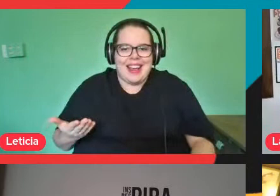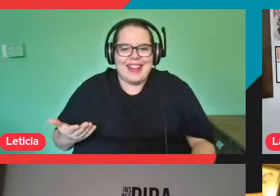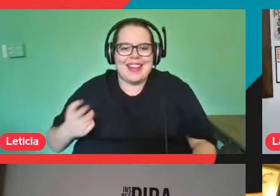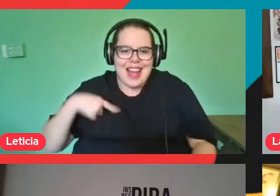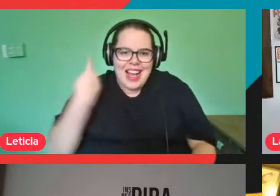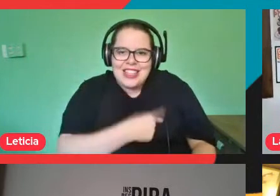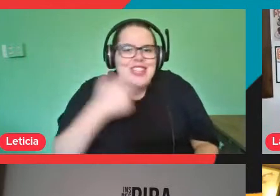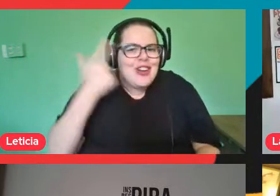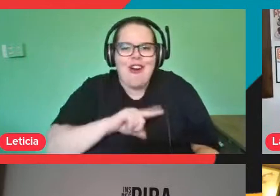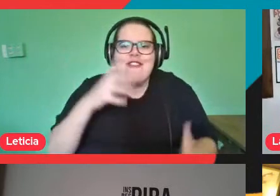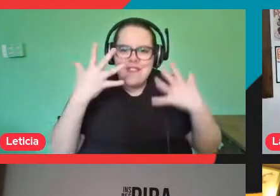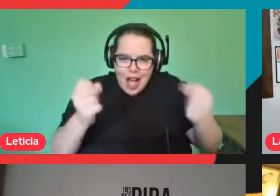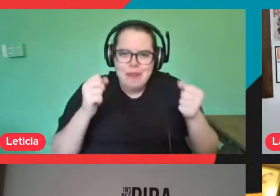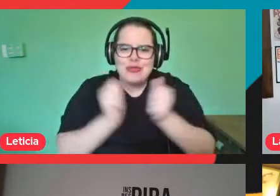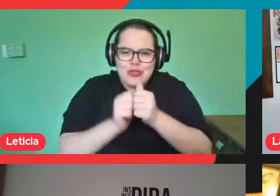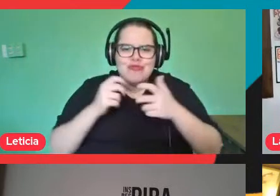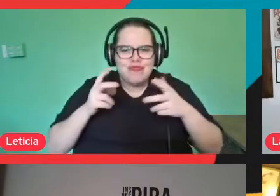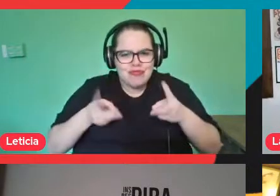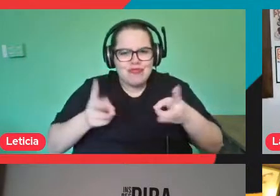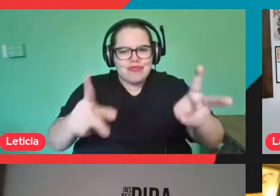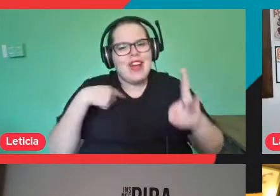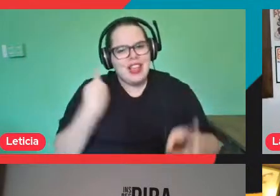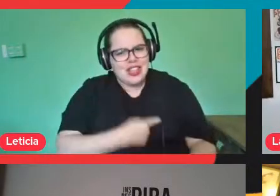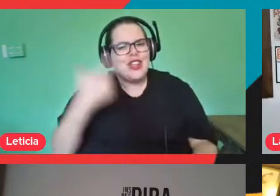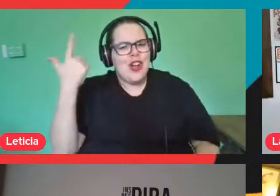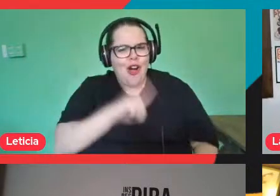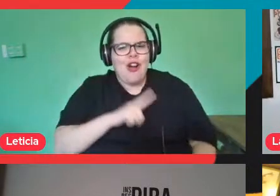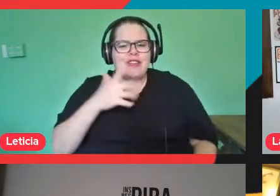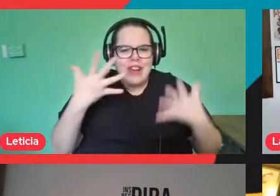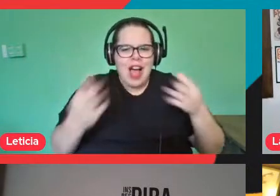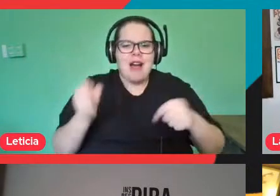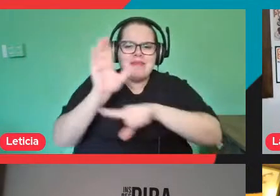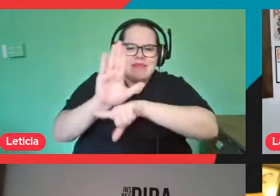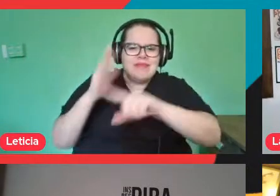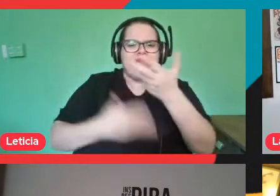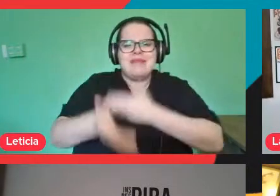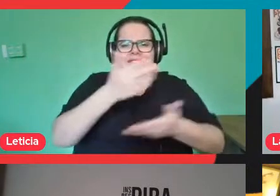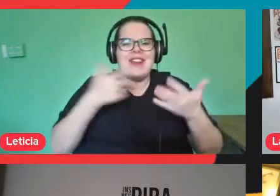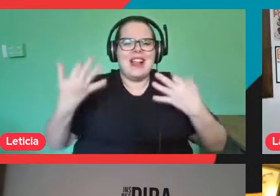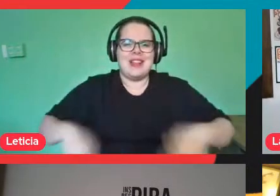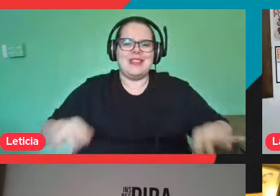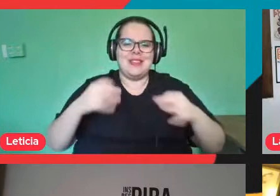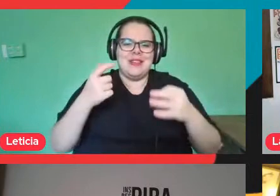gente consegue, vamos juntos que a gente vai se ajudar e dar tudo certo.